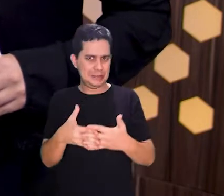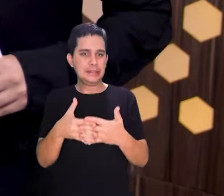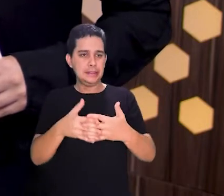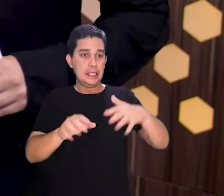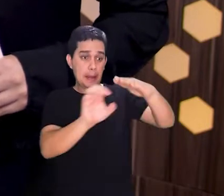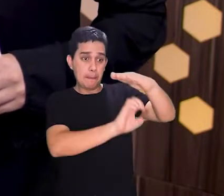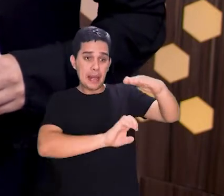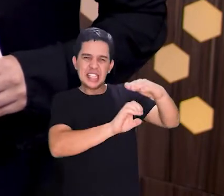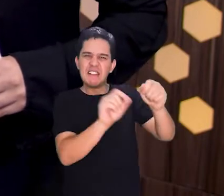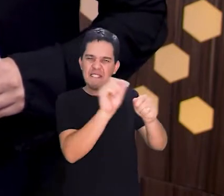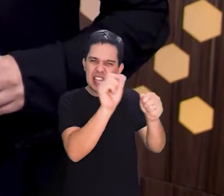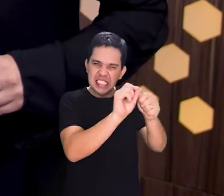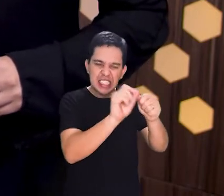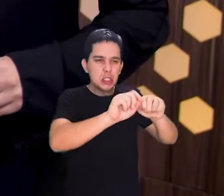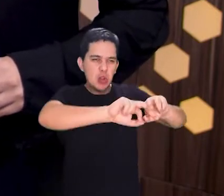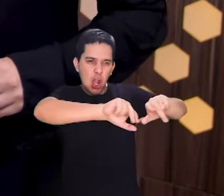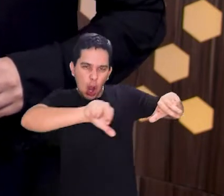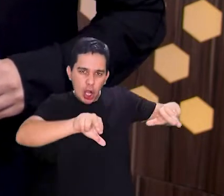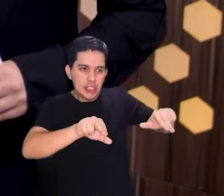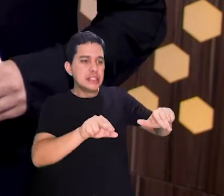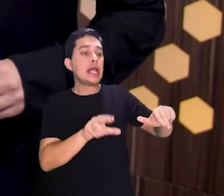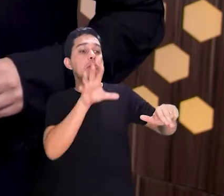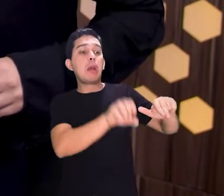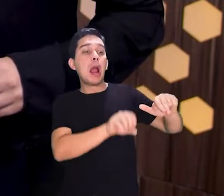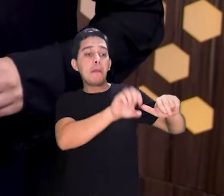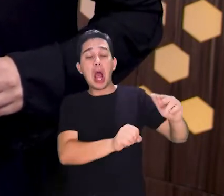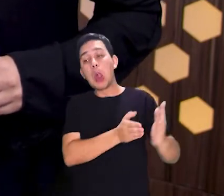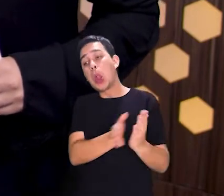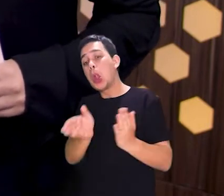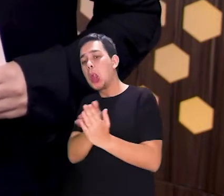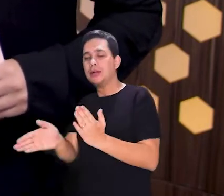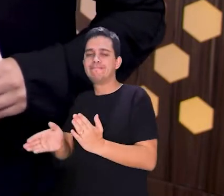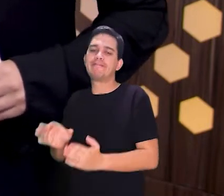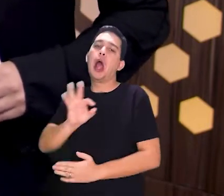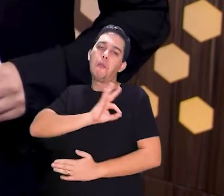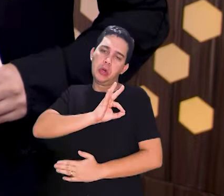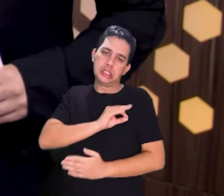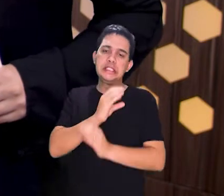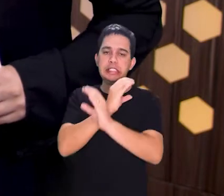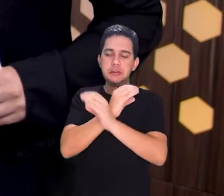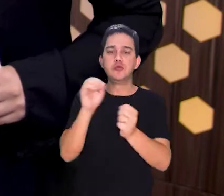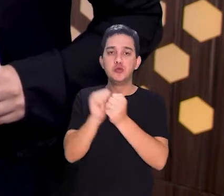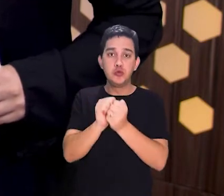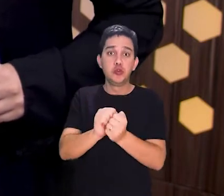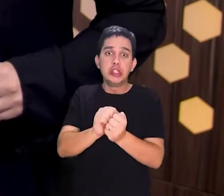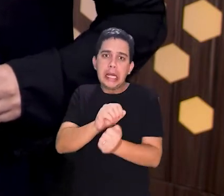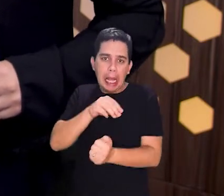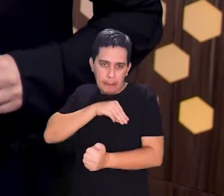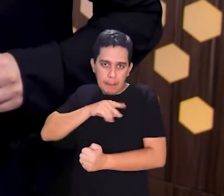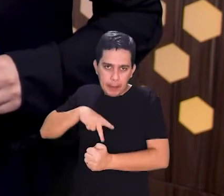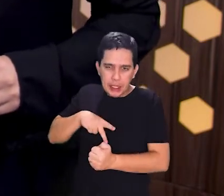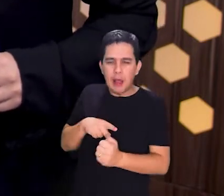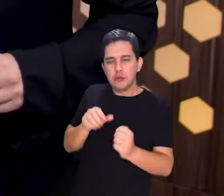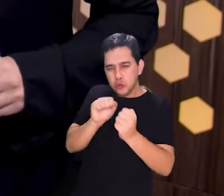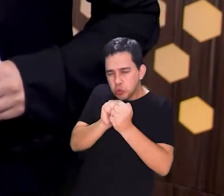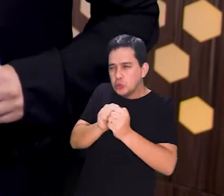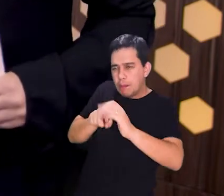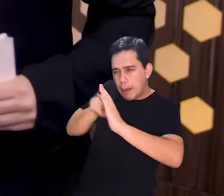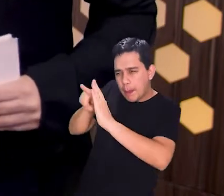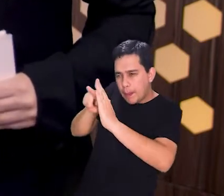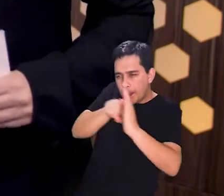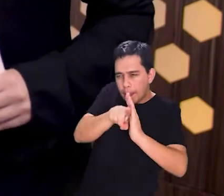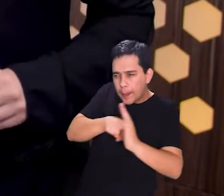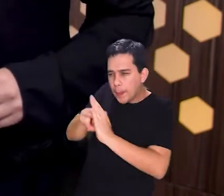Já no dia 14 de junho, o MPRJ e a Polícia Civil realizaram a segunda fase dessa operação. Desta vez, os alvos